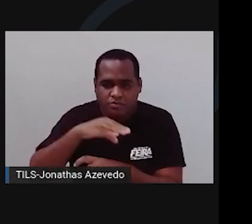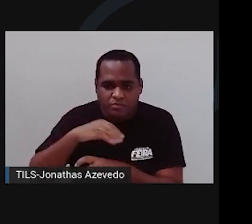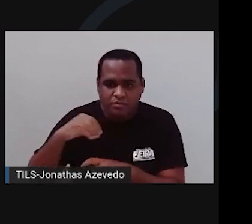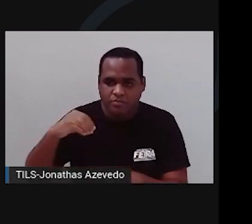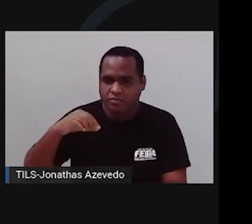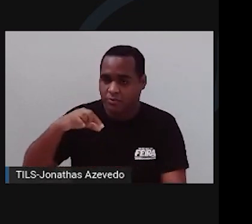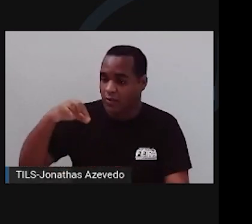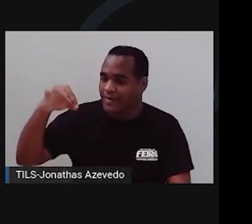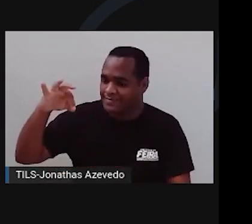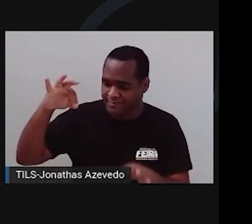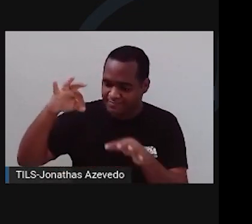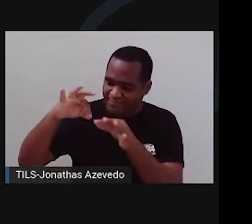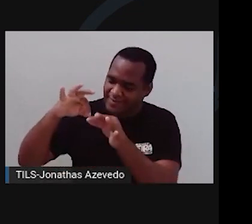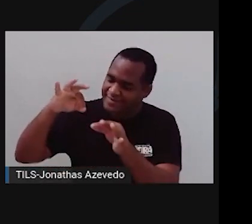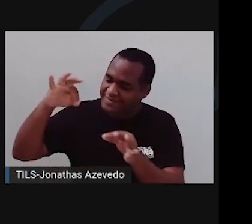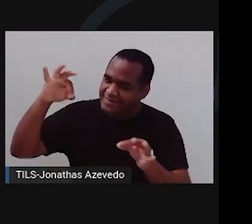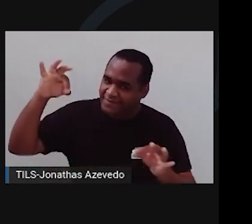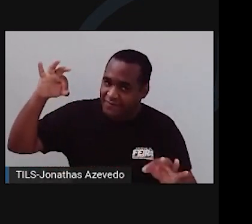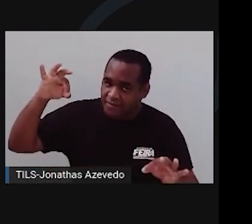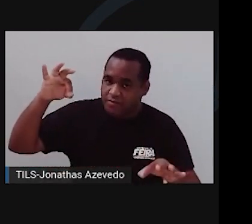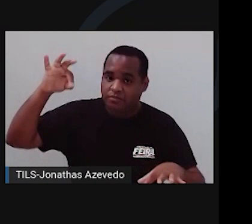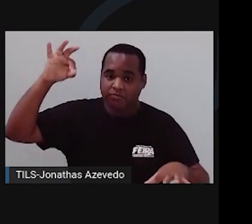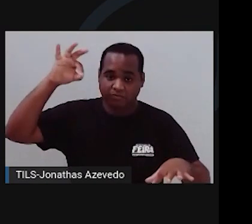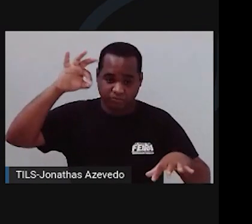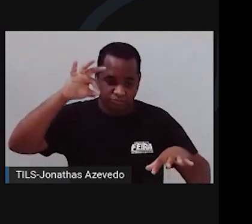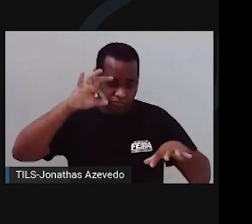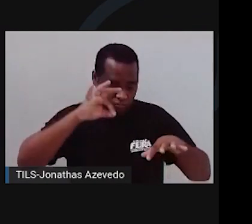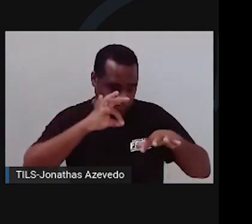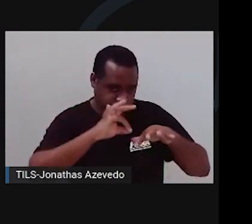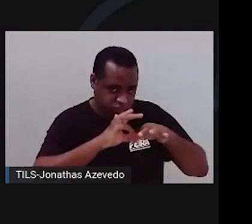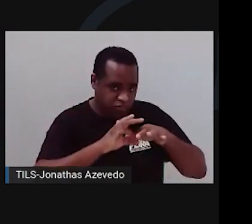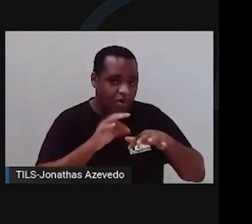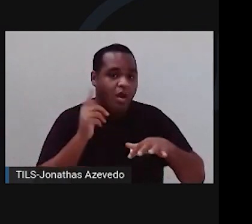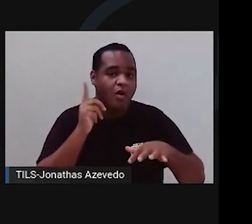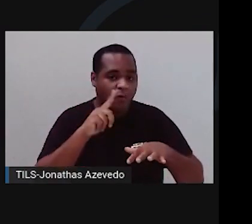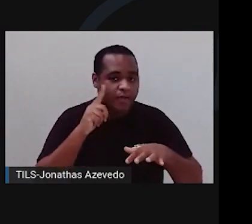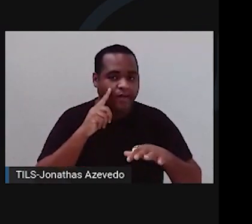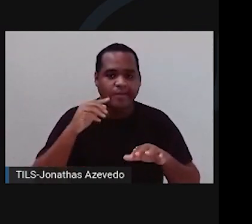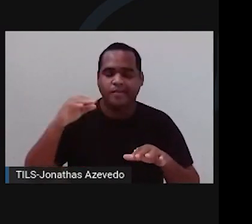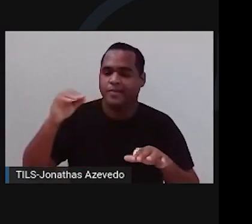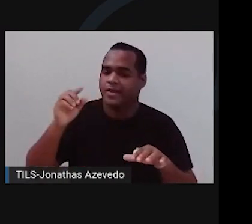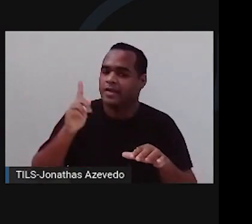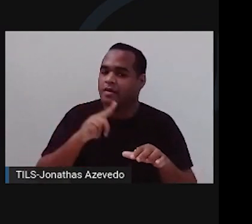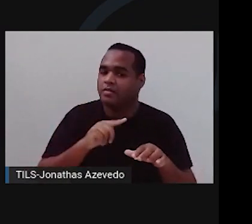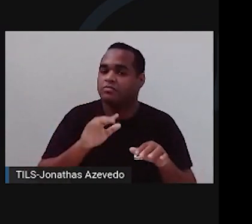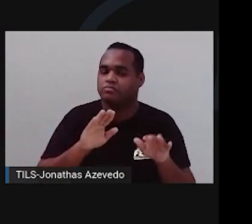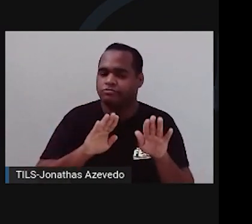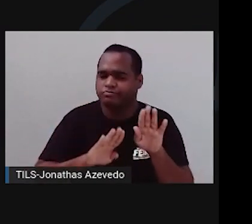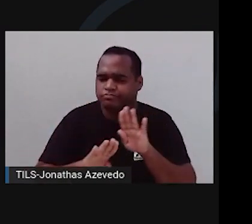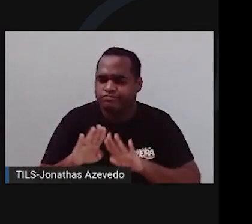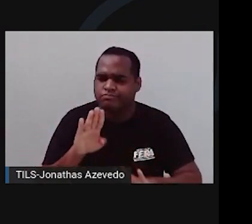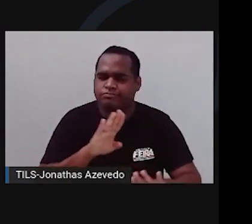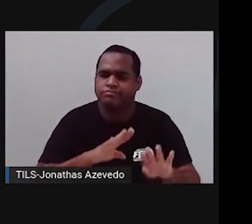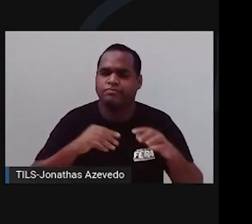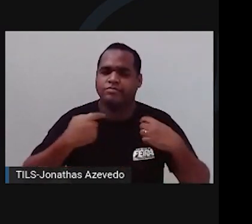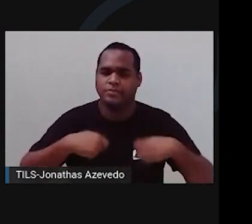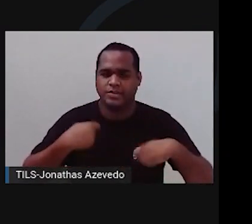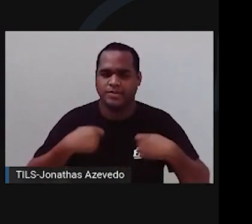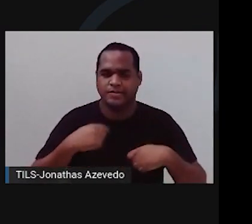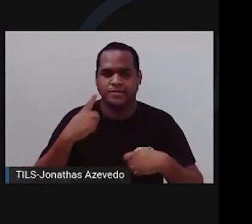do catéter e levá-lo ao médico, que procede à transferência sendo guiado pelo